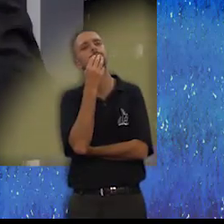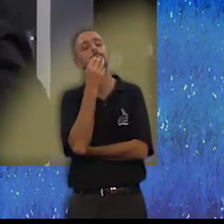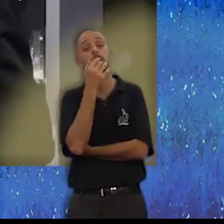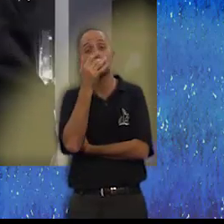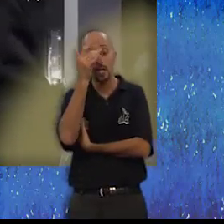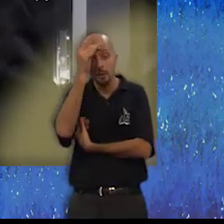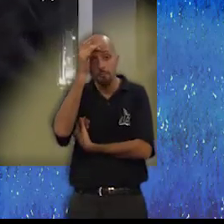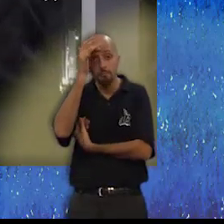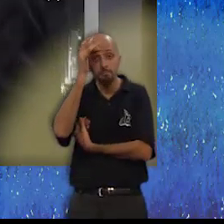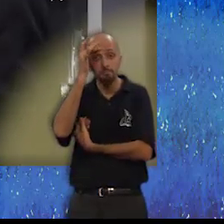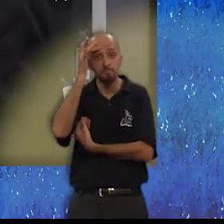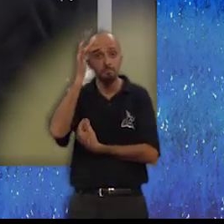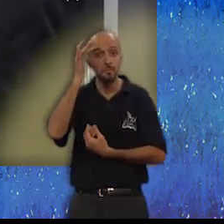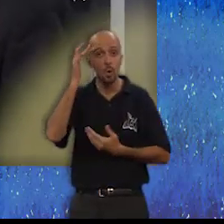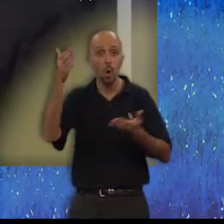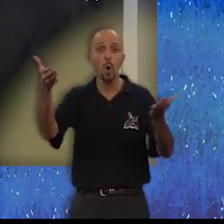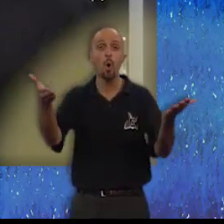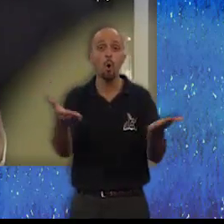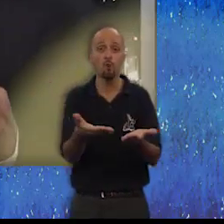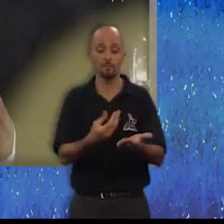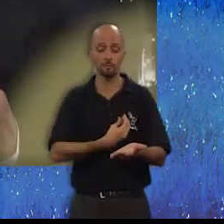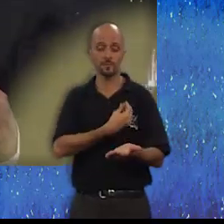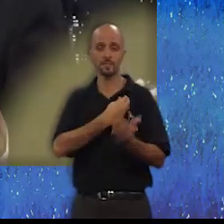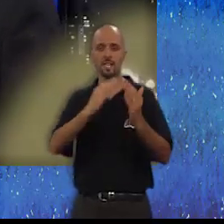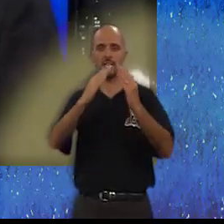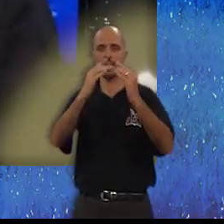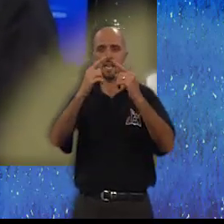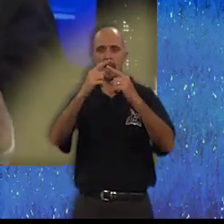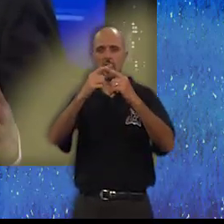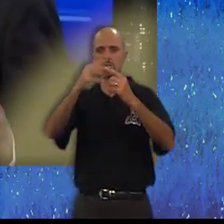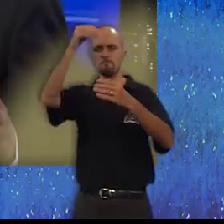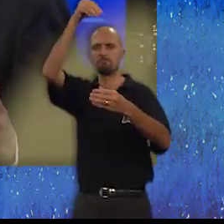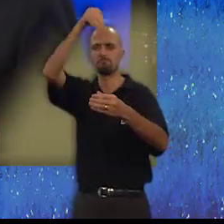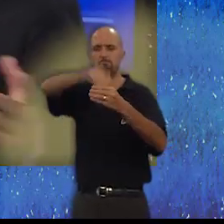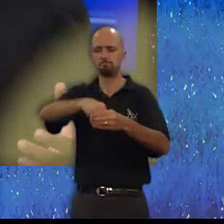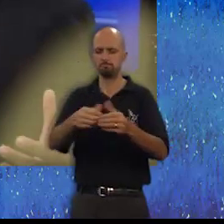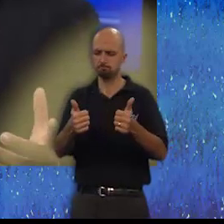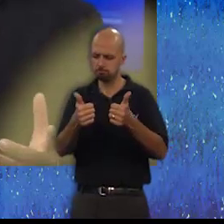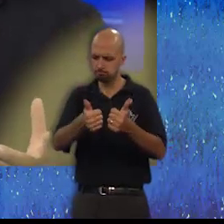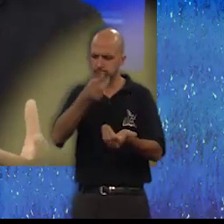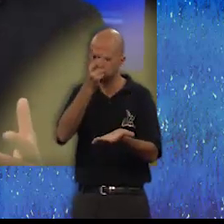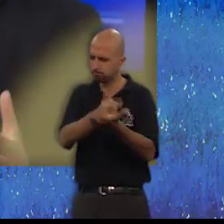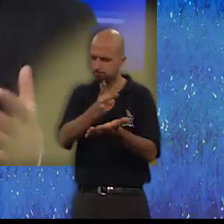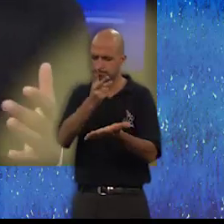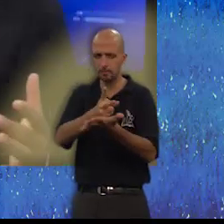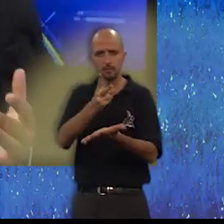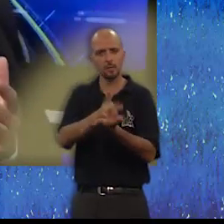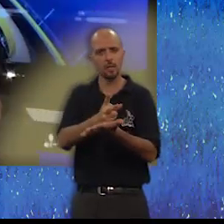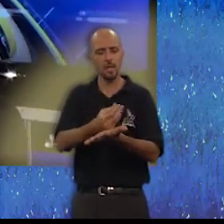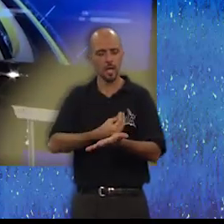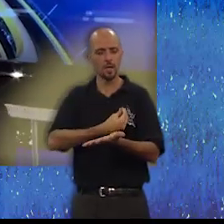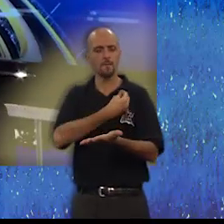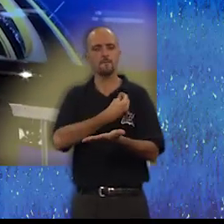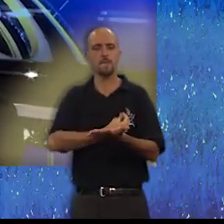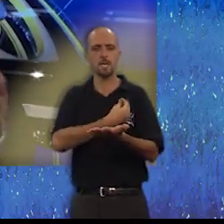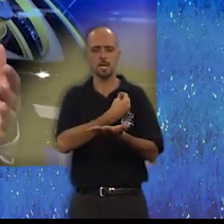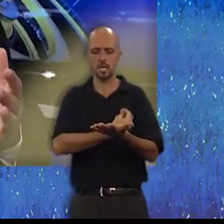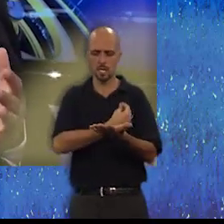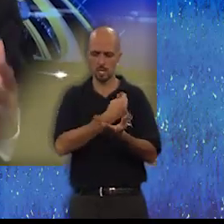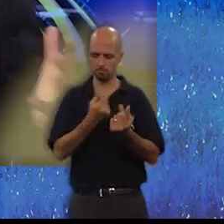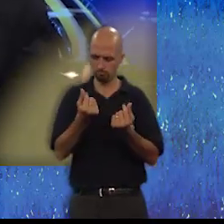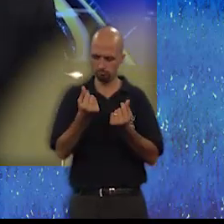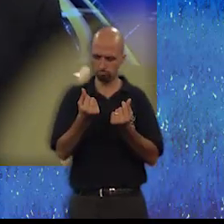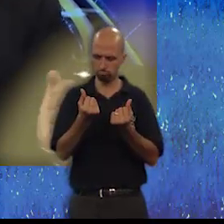pode estar na igreja, a pessoa pode ter uma vida, materialmente falando, boa. Você pode muitas vezes ter uma